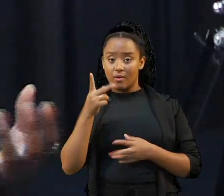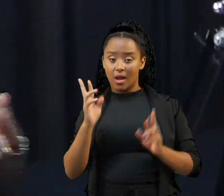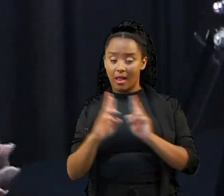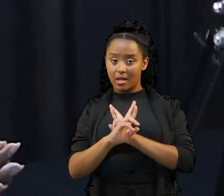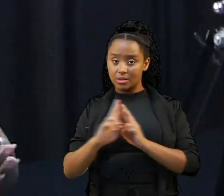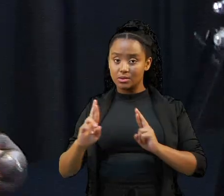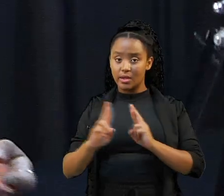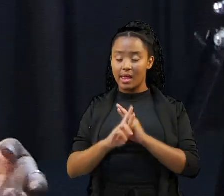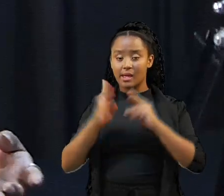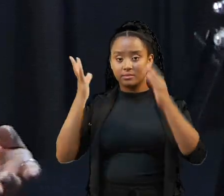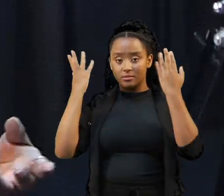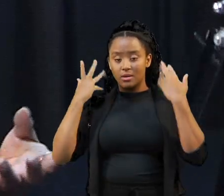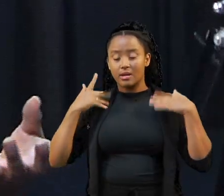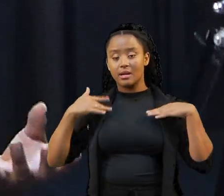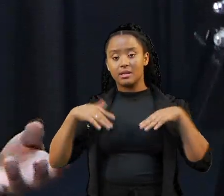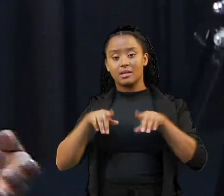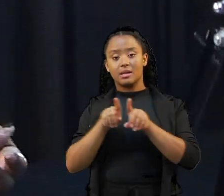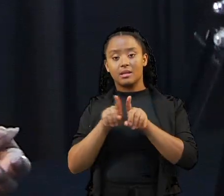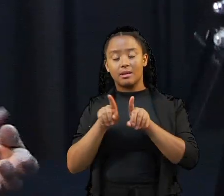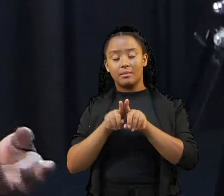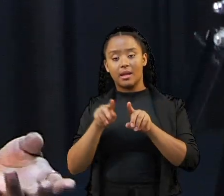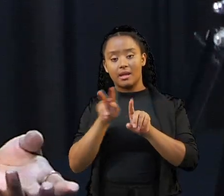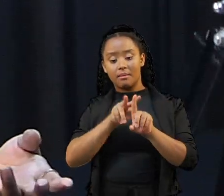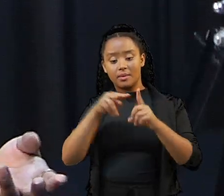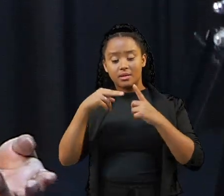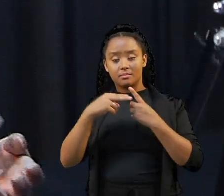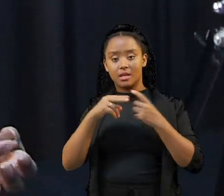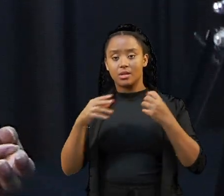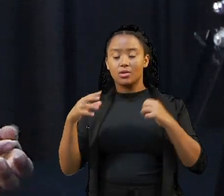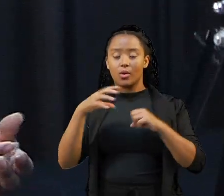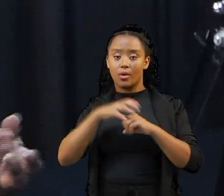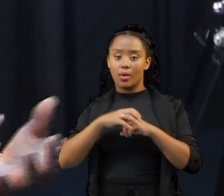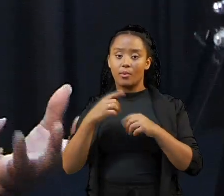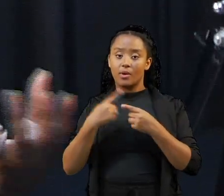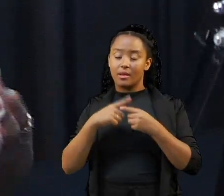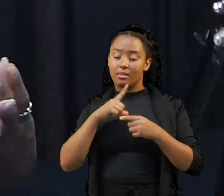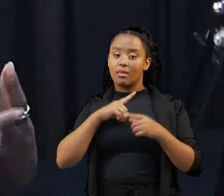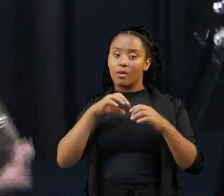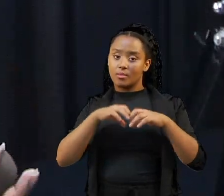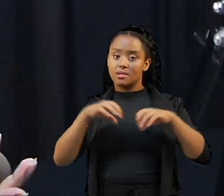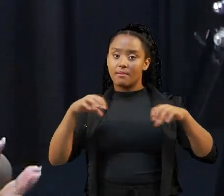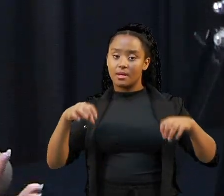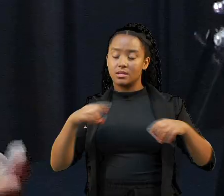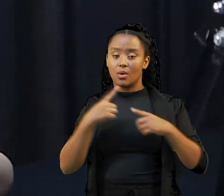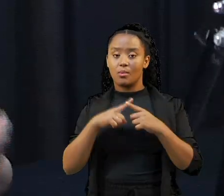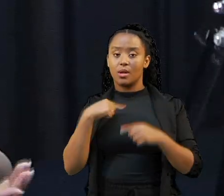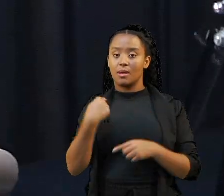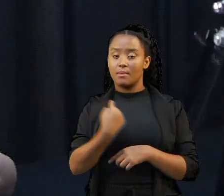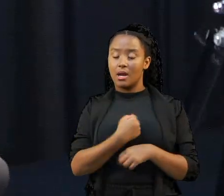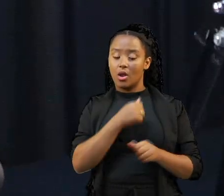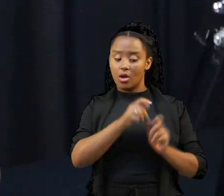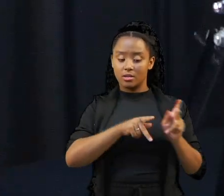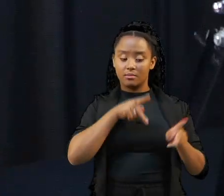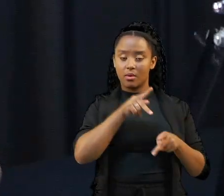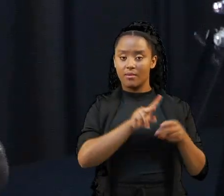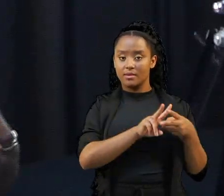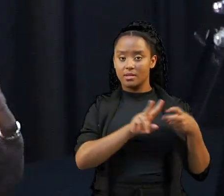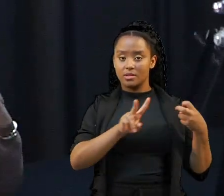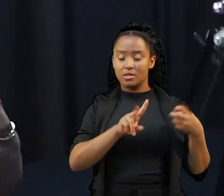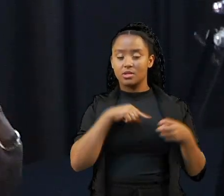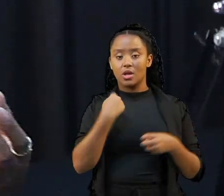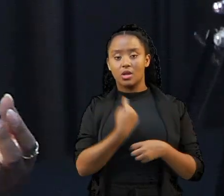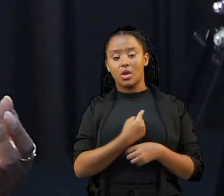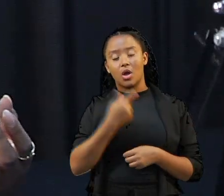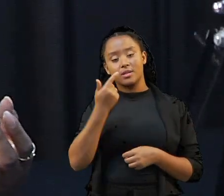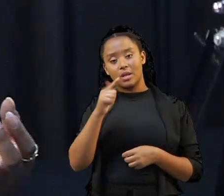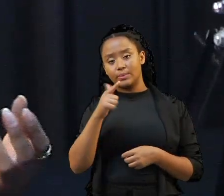se relacionar com a natureza até na visão mais colonizadora também, porque tem essa separação. Porque, para nós, povos